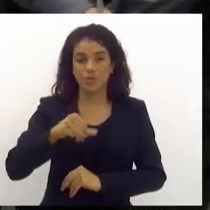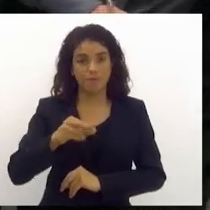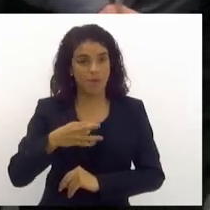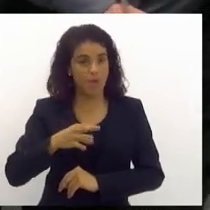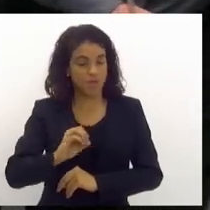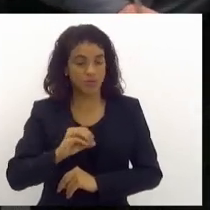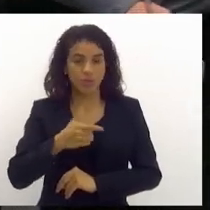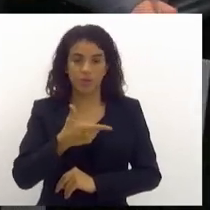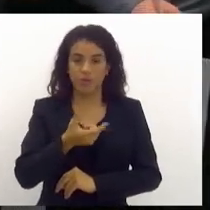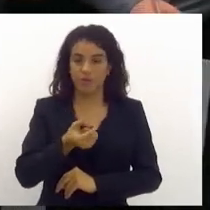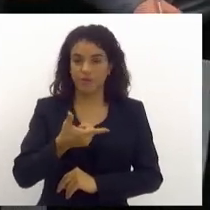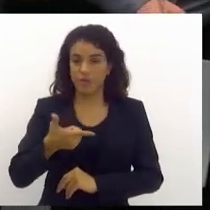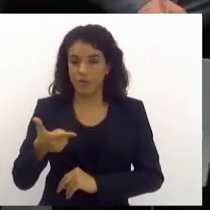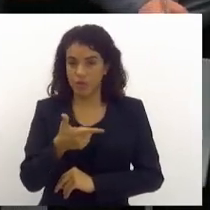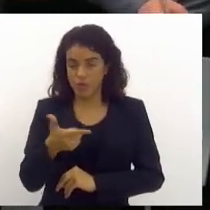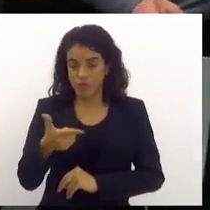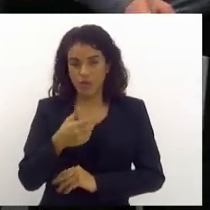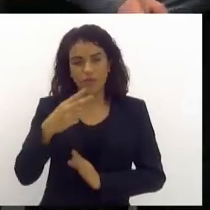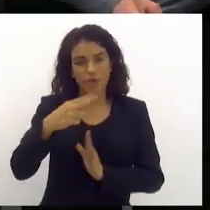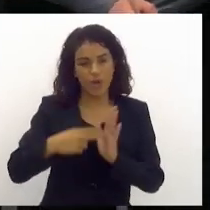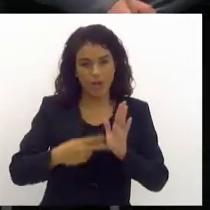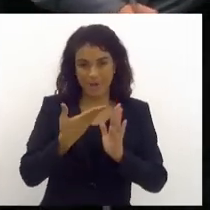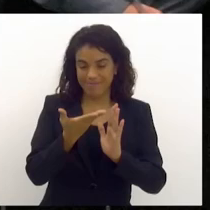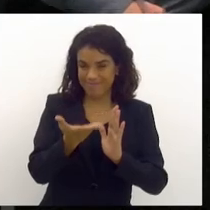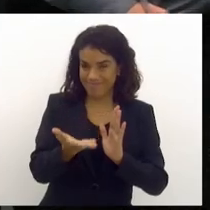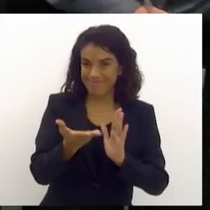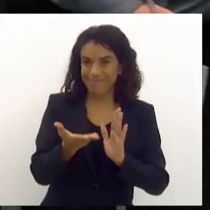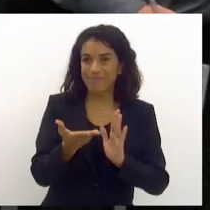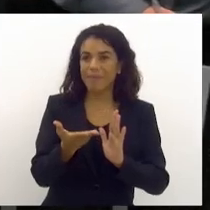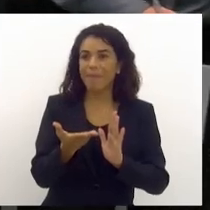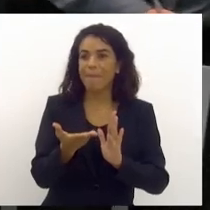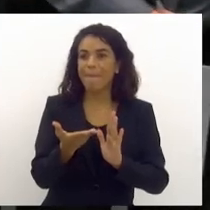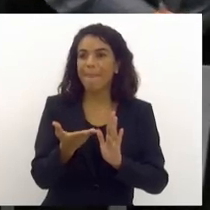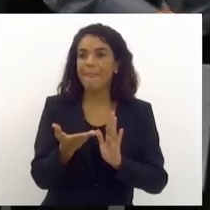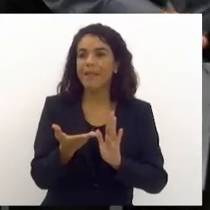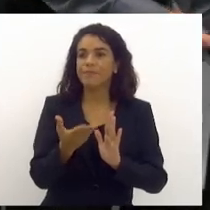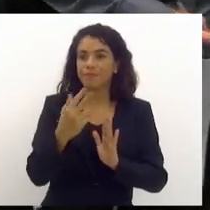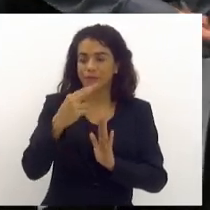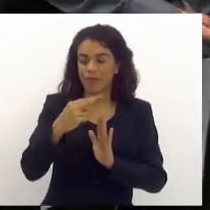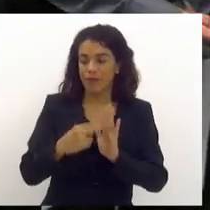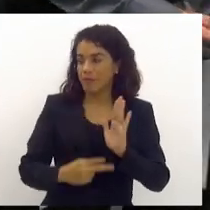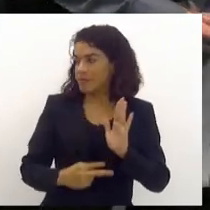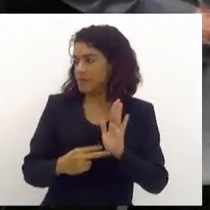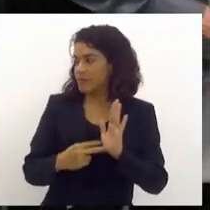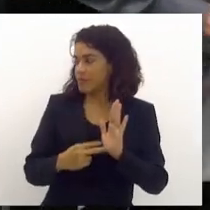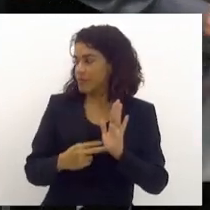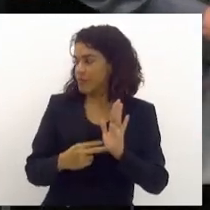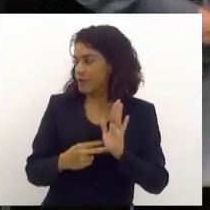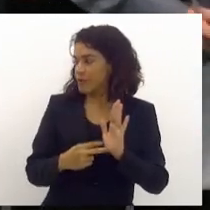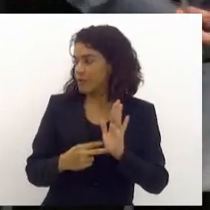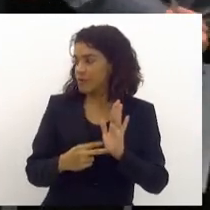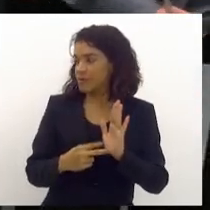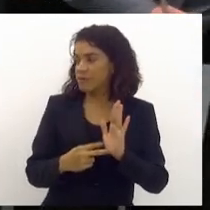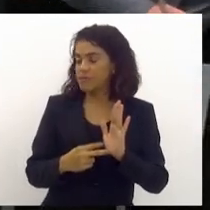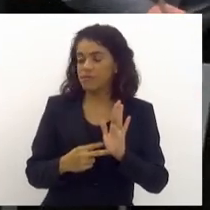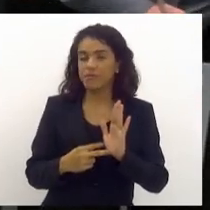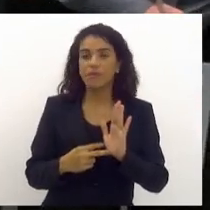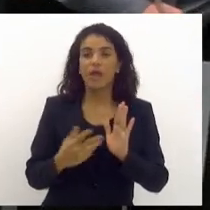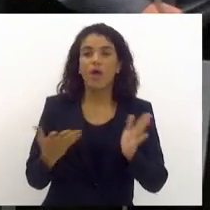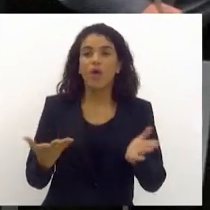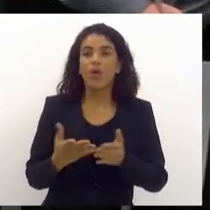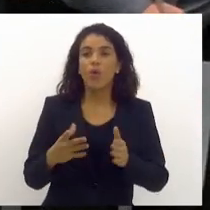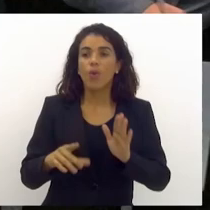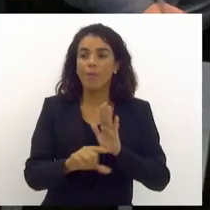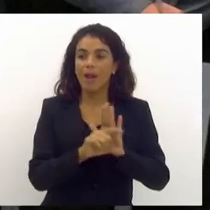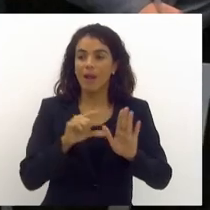22. Vou ler para Vossa Excelência. Qual que é esse texto? Vou ler para Vossa Excelência o que é o parágrafo